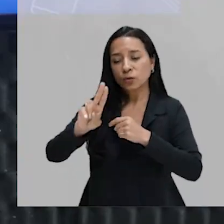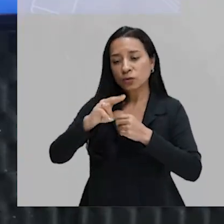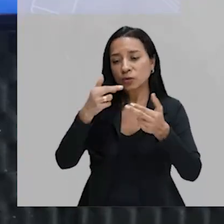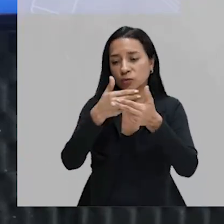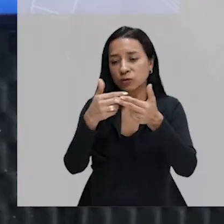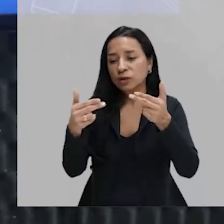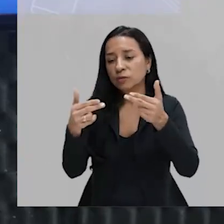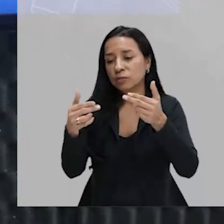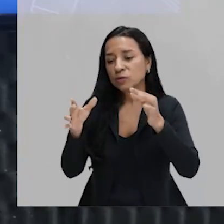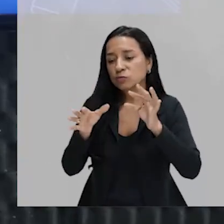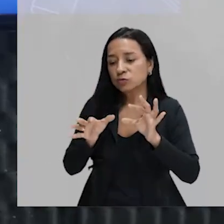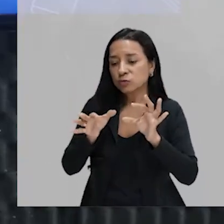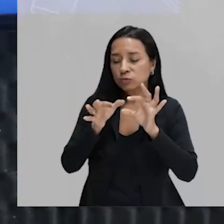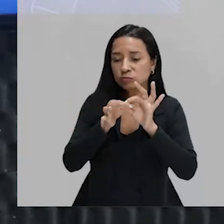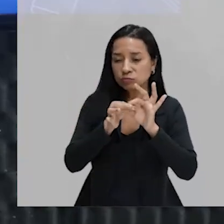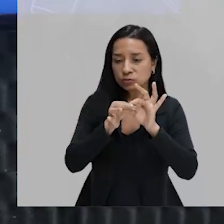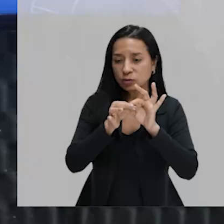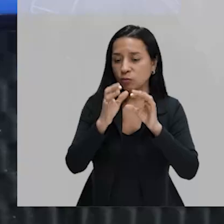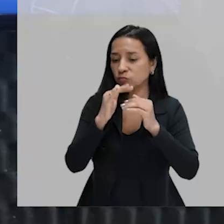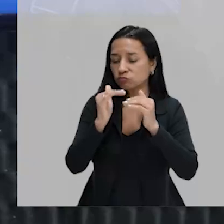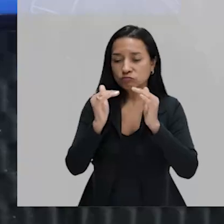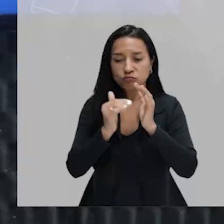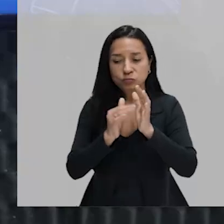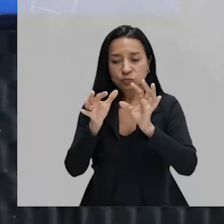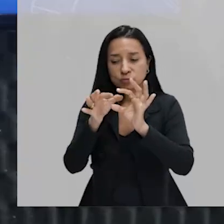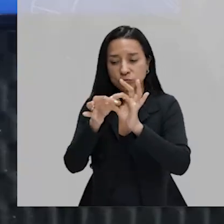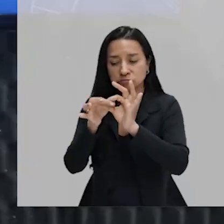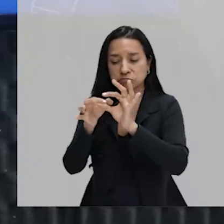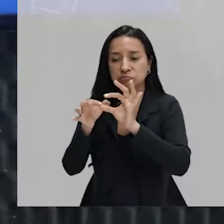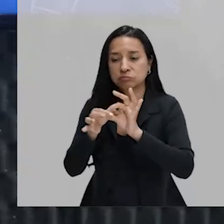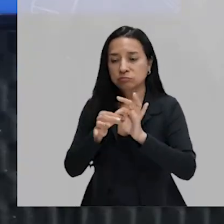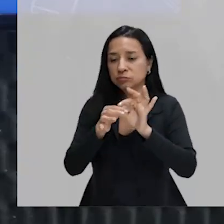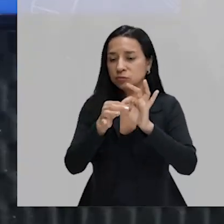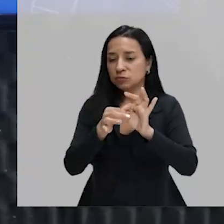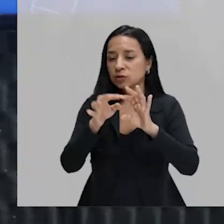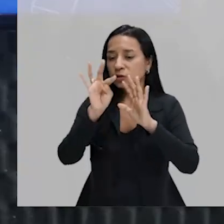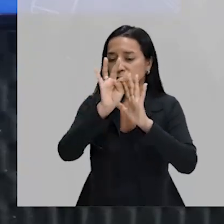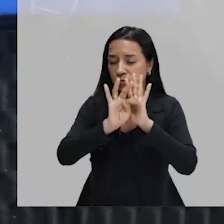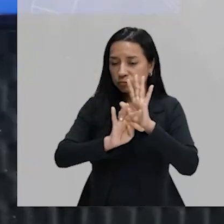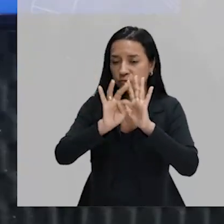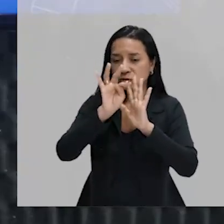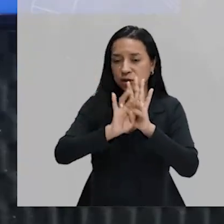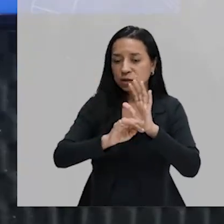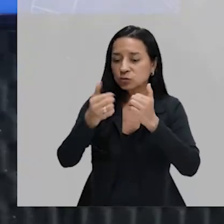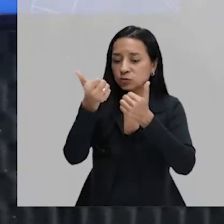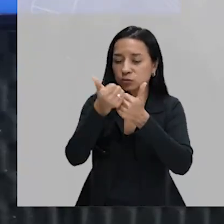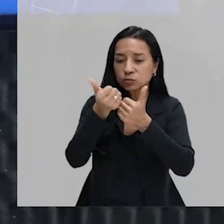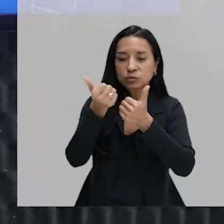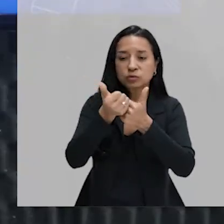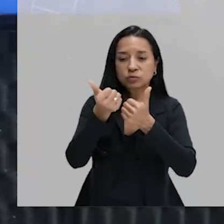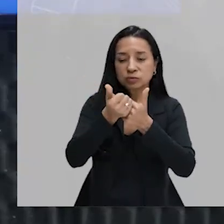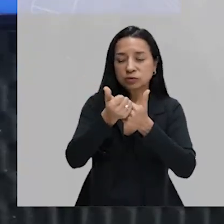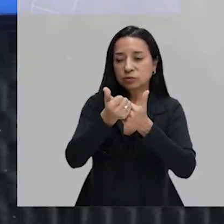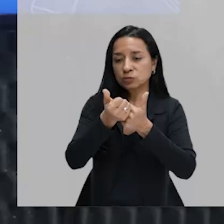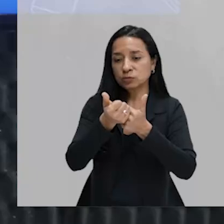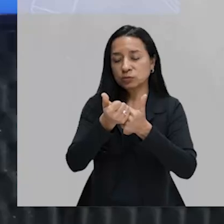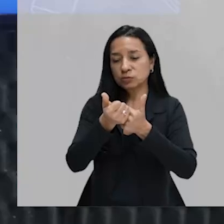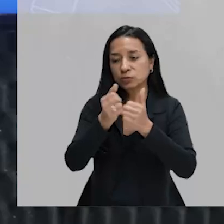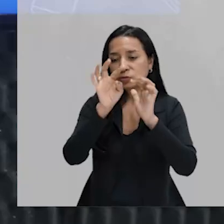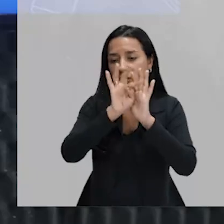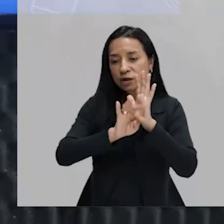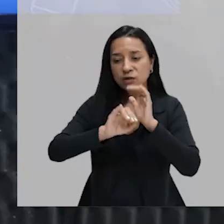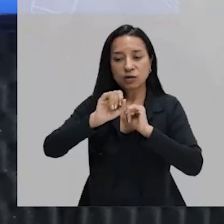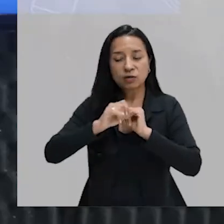de coesão. Eles vão fazendo toda essa retomada do texto, vão fazendo essa substituição do texto, evitando